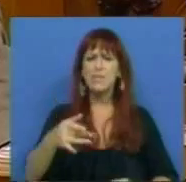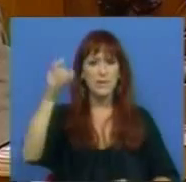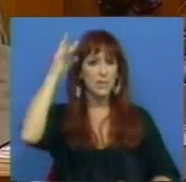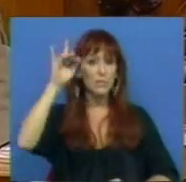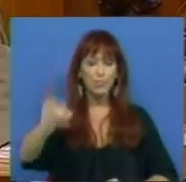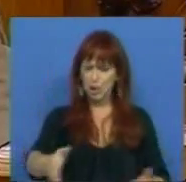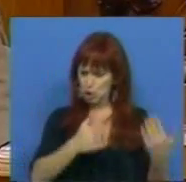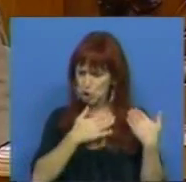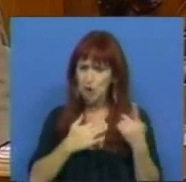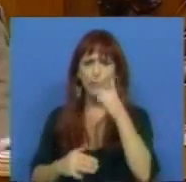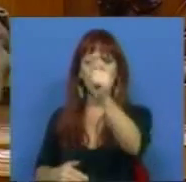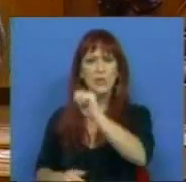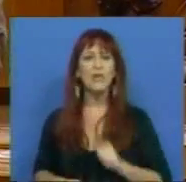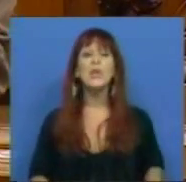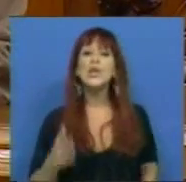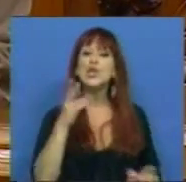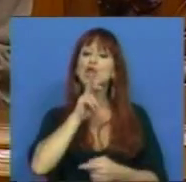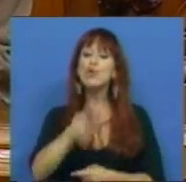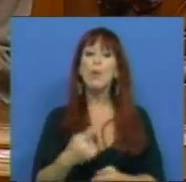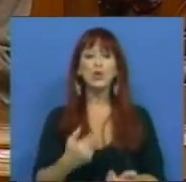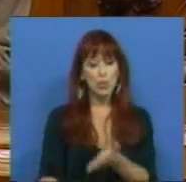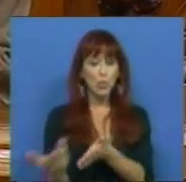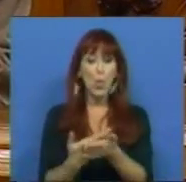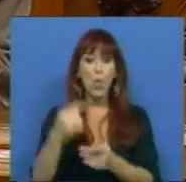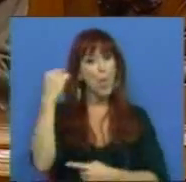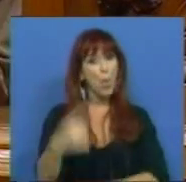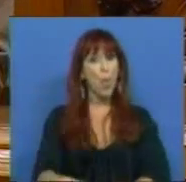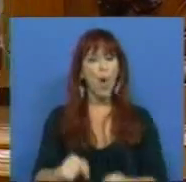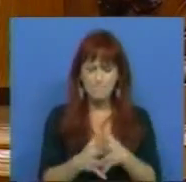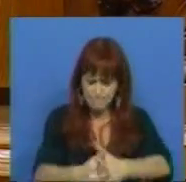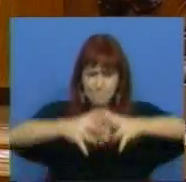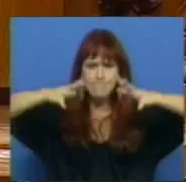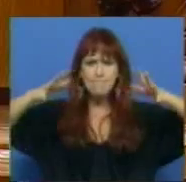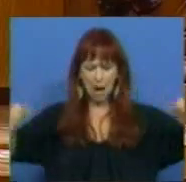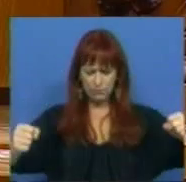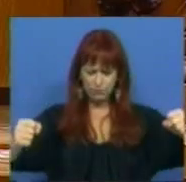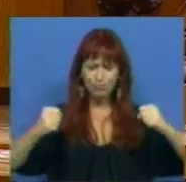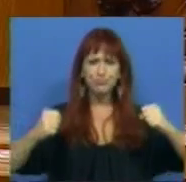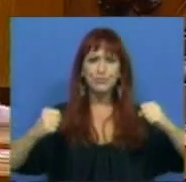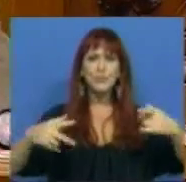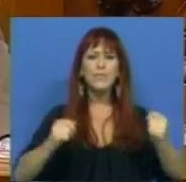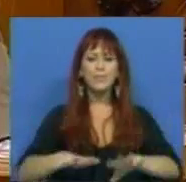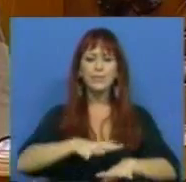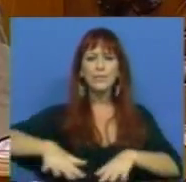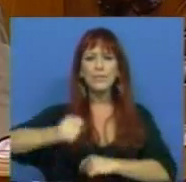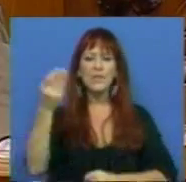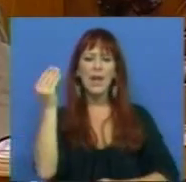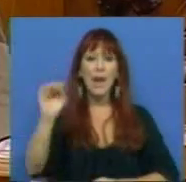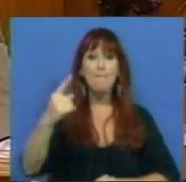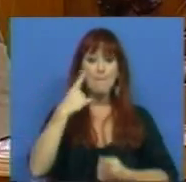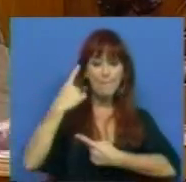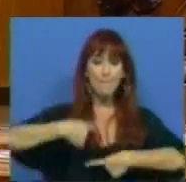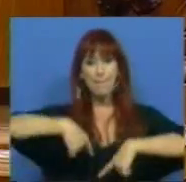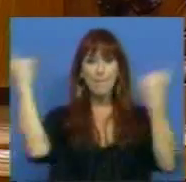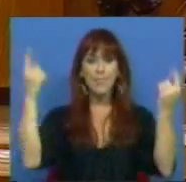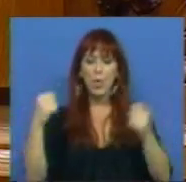fraude: responsabilidade. E só há uma resposta económica: ampliar energicamente a dimensão da banca